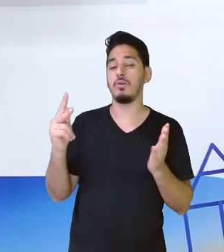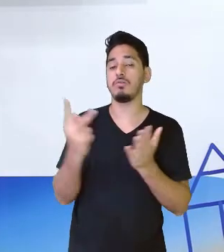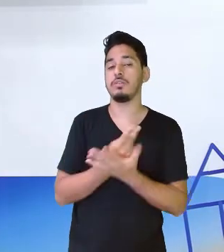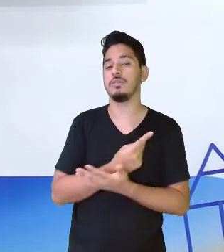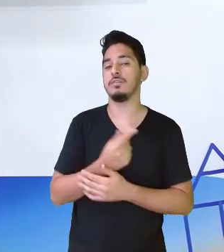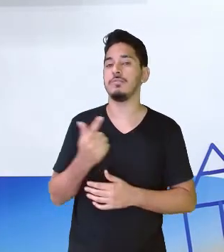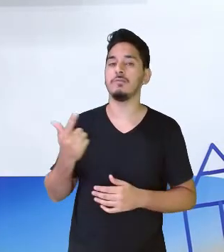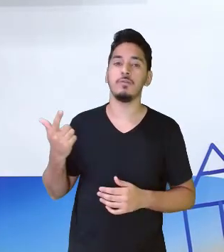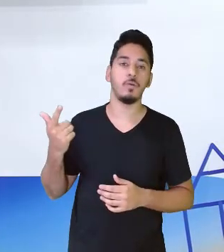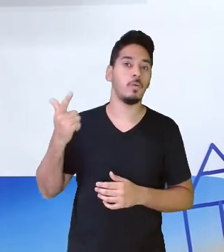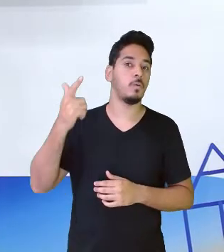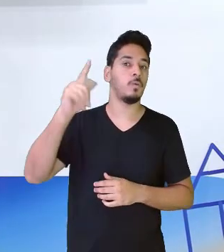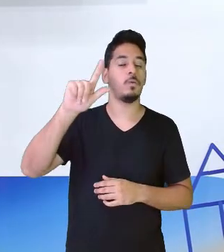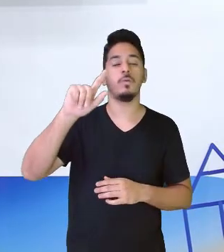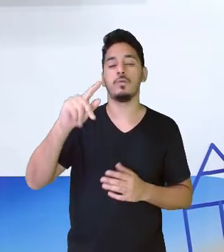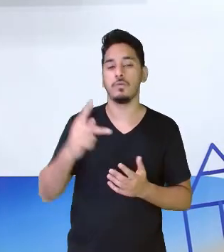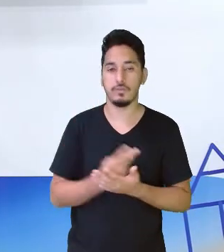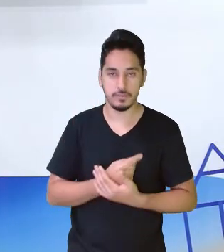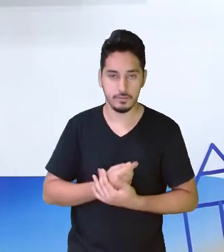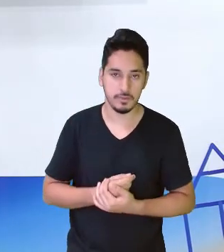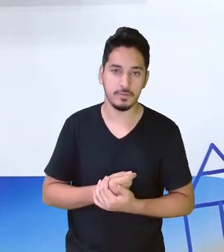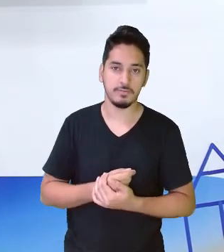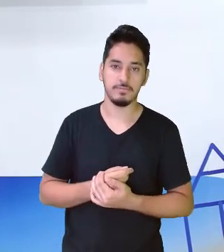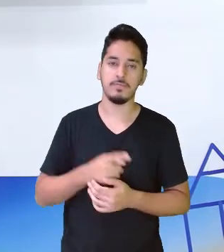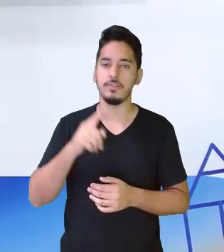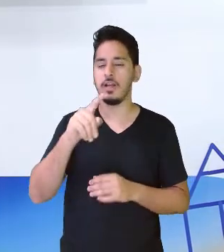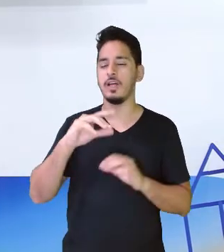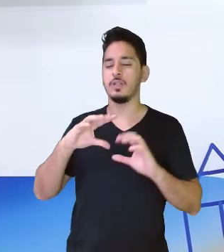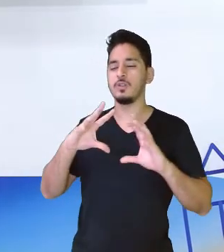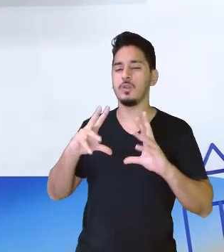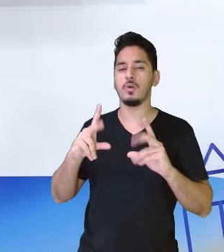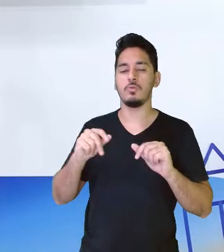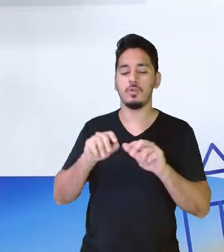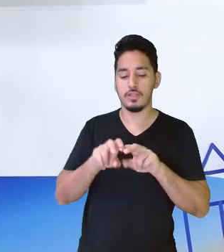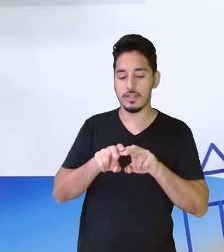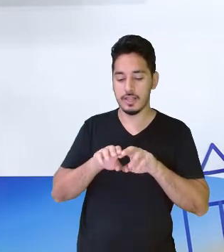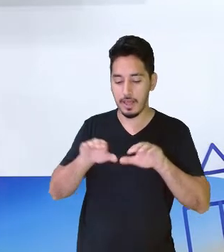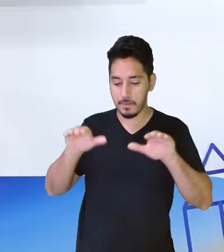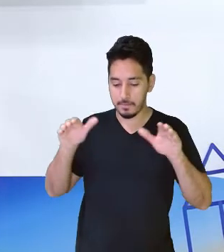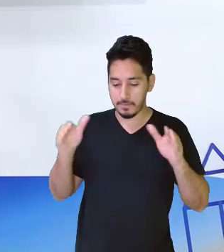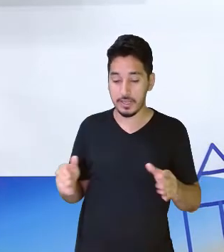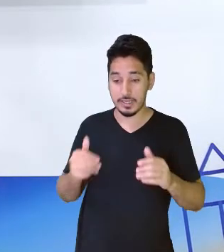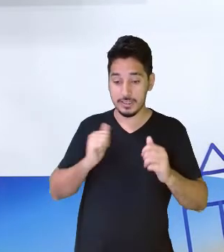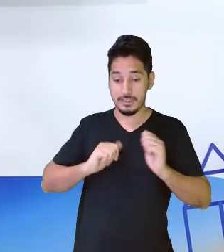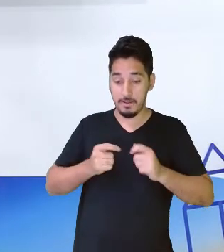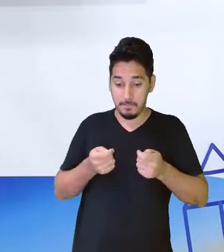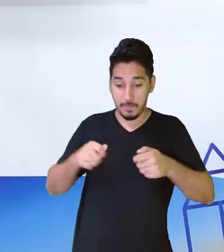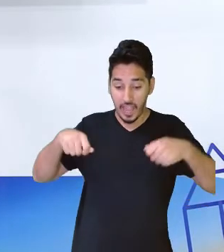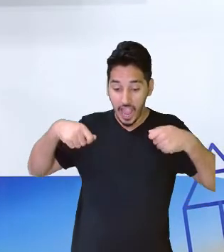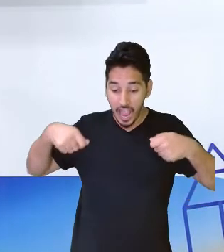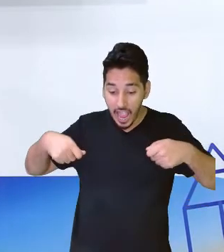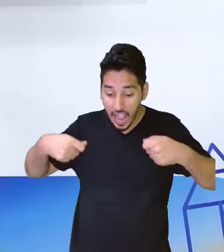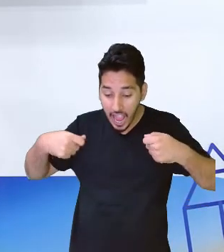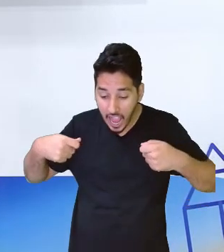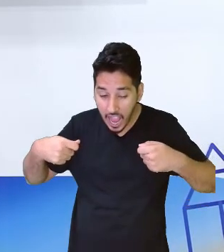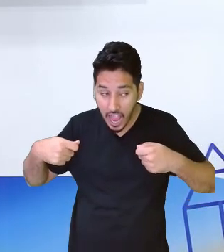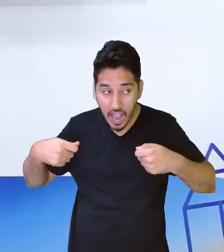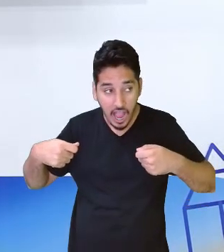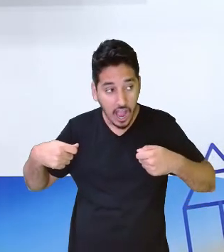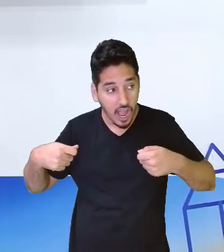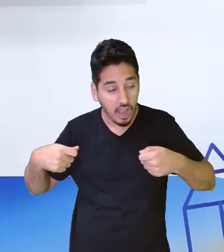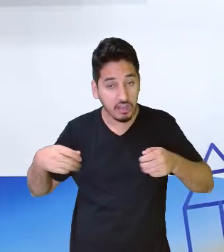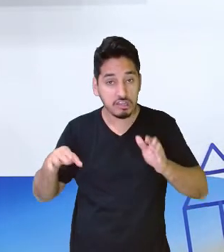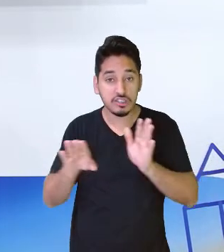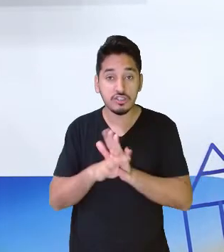aconteceu outra situação. Estavam todos na mesa preparados para comer. Chegaram